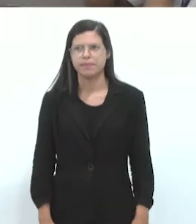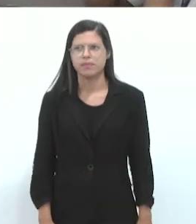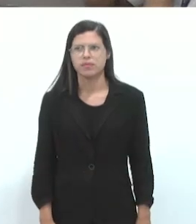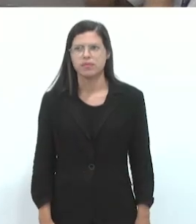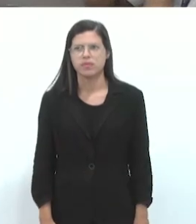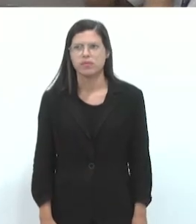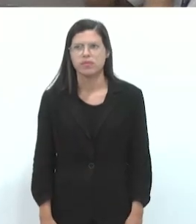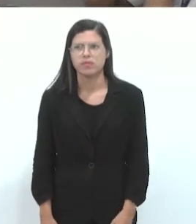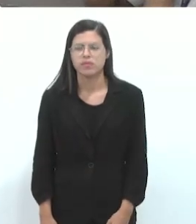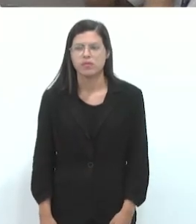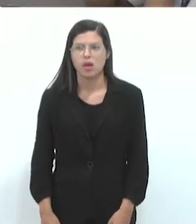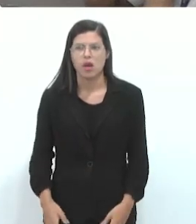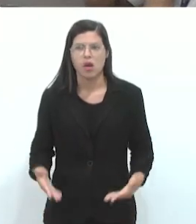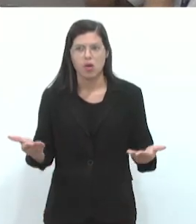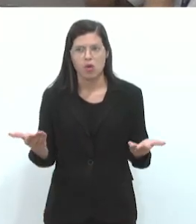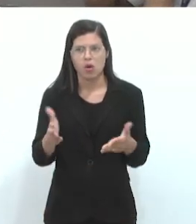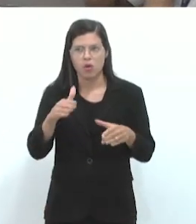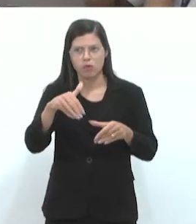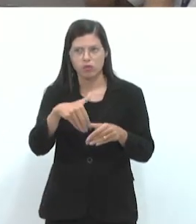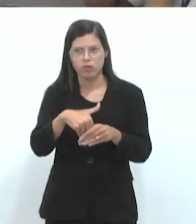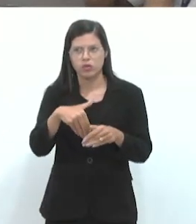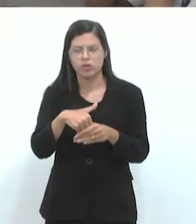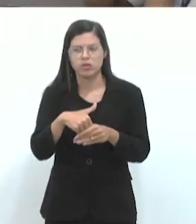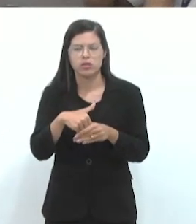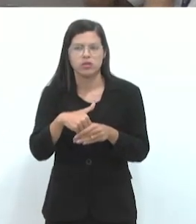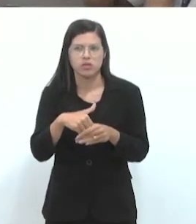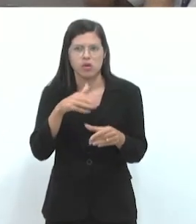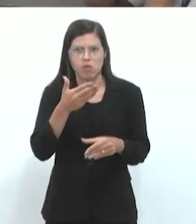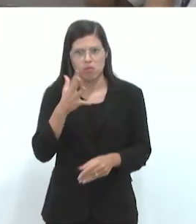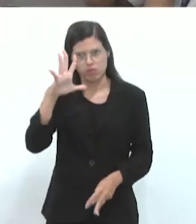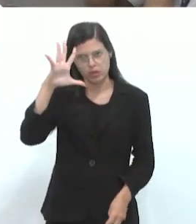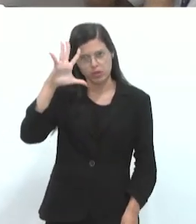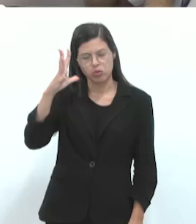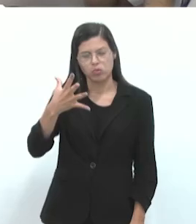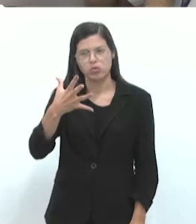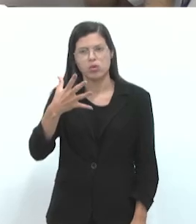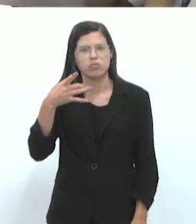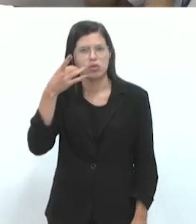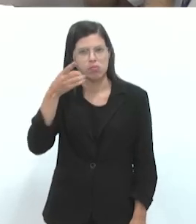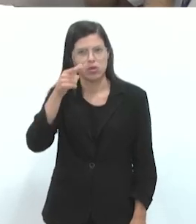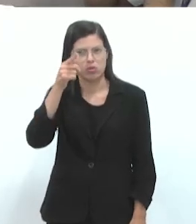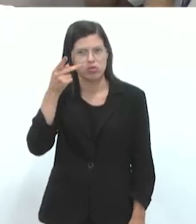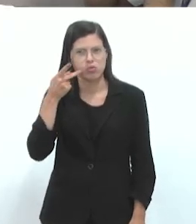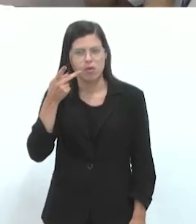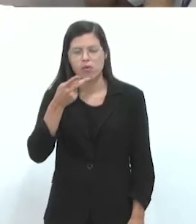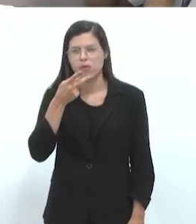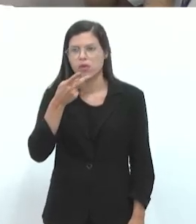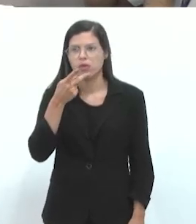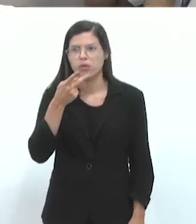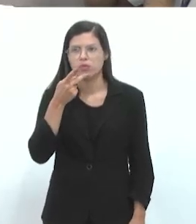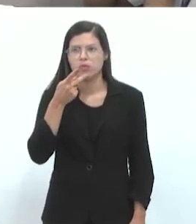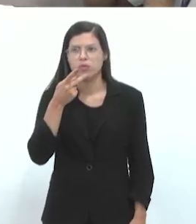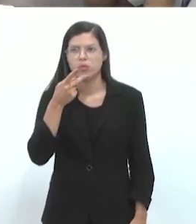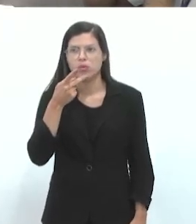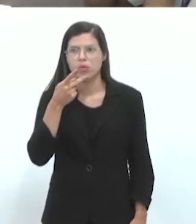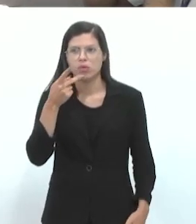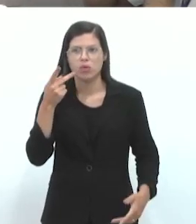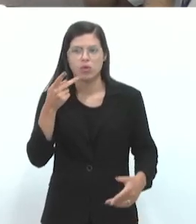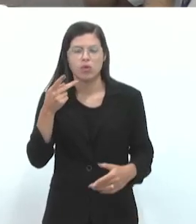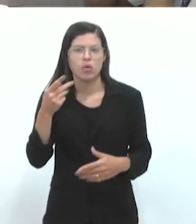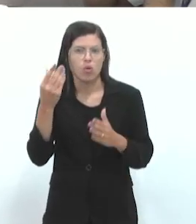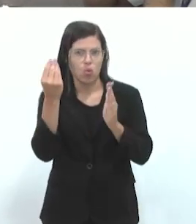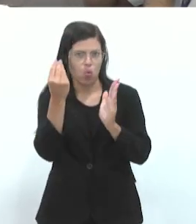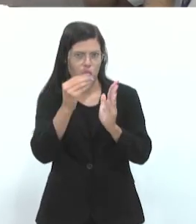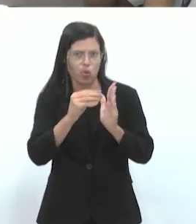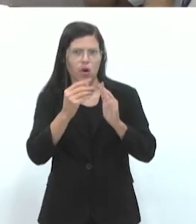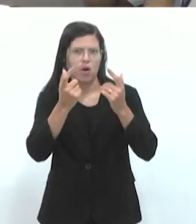Então, vou botar em votação aqui o encaminhamento do deputado Luiz Paulo, na forma que o deputado apresentou, fazendo menção ao